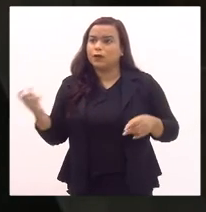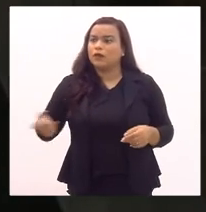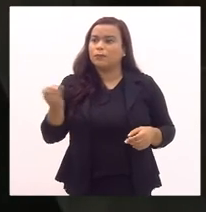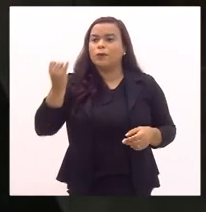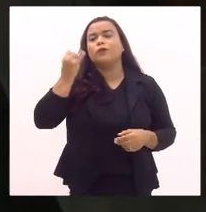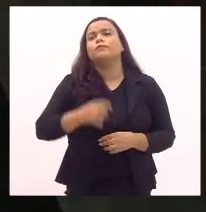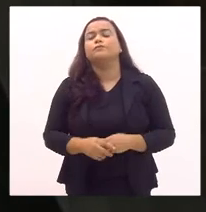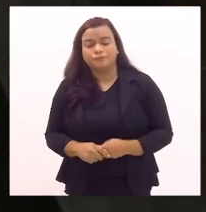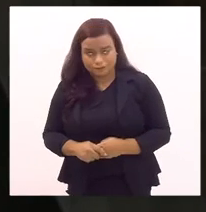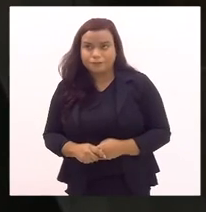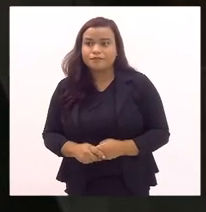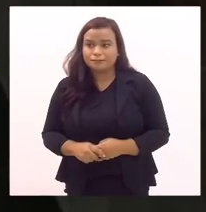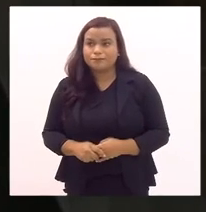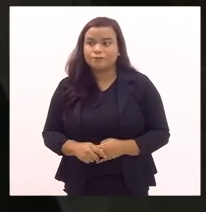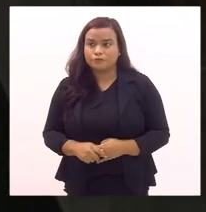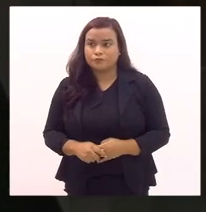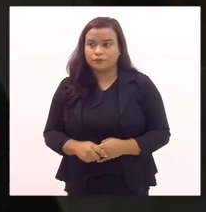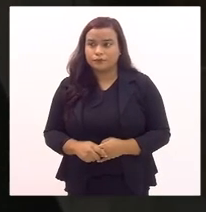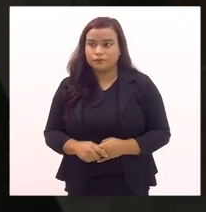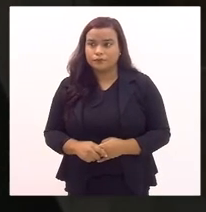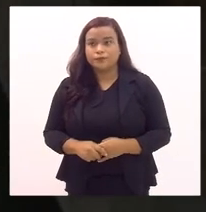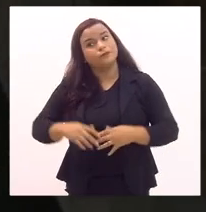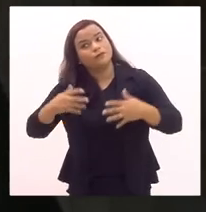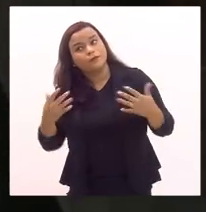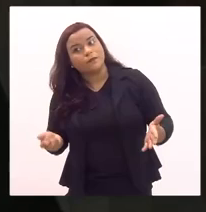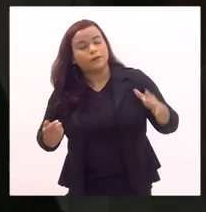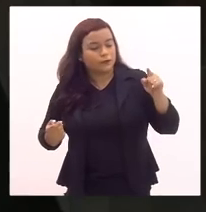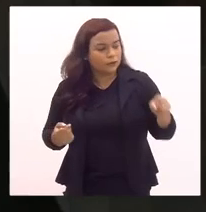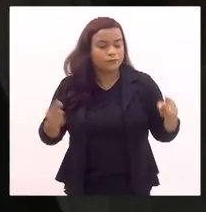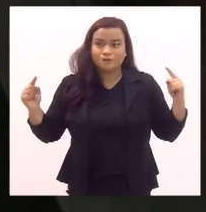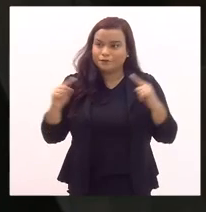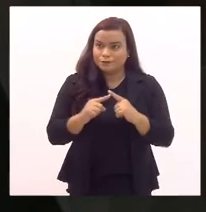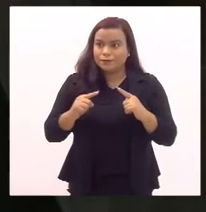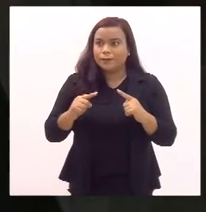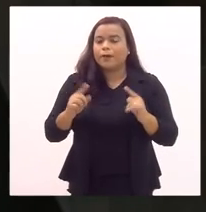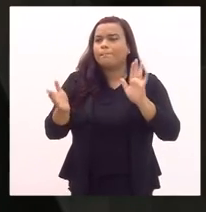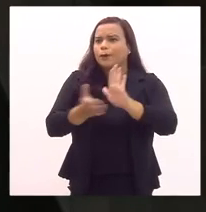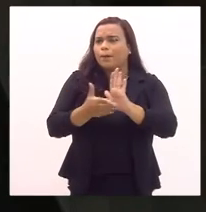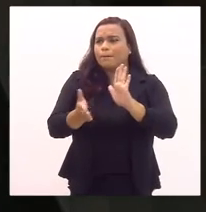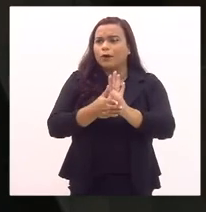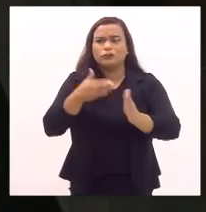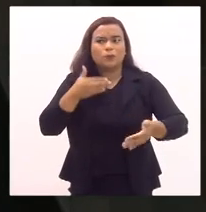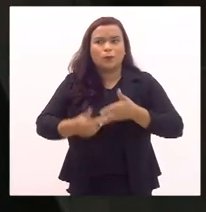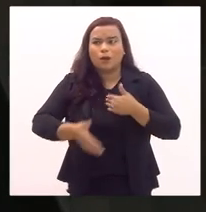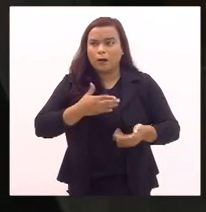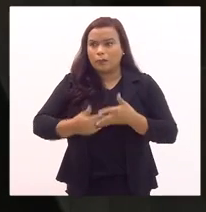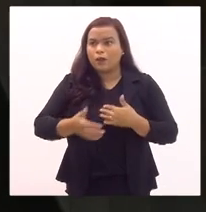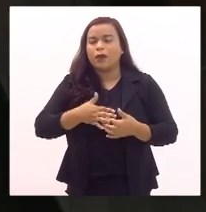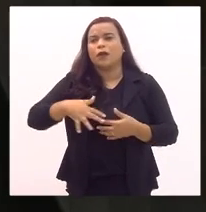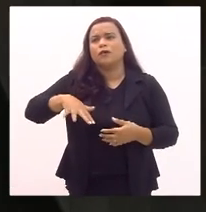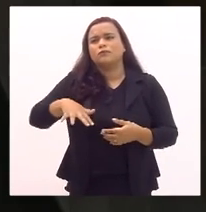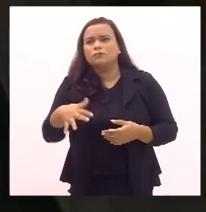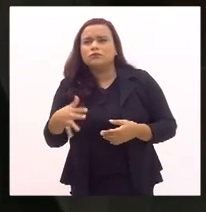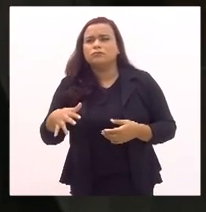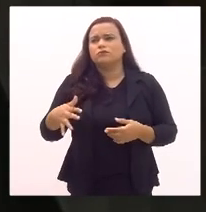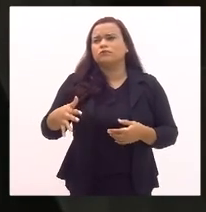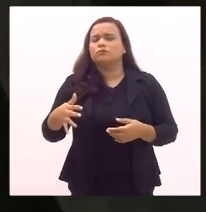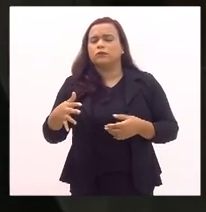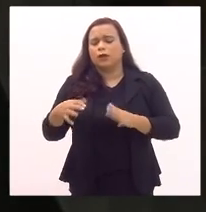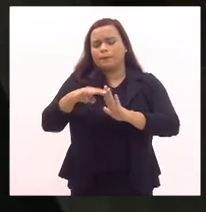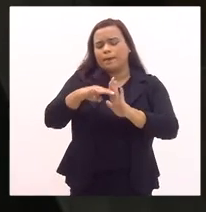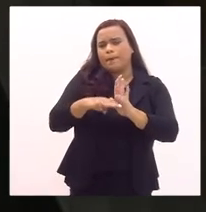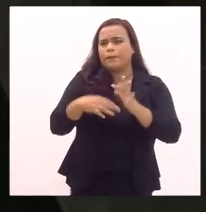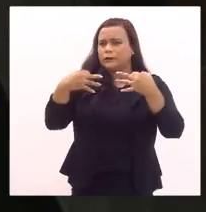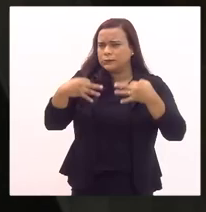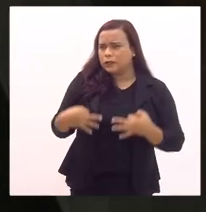muito importante e nesse sentido qualquer proposta mais ou menos fundamentada